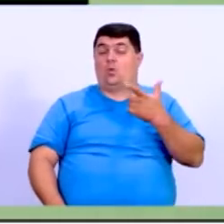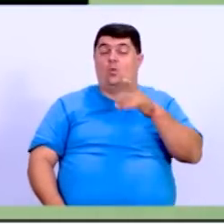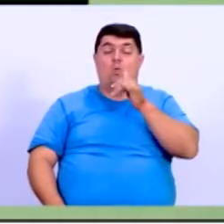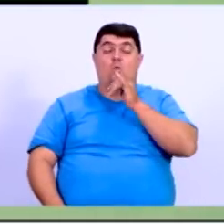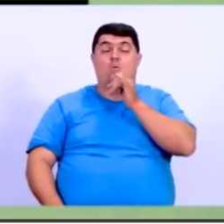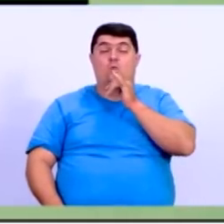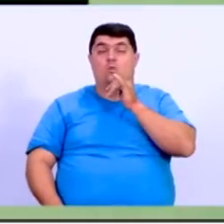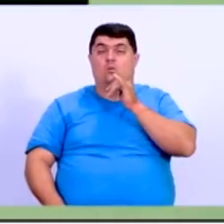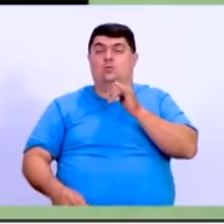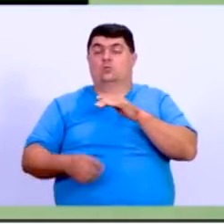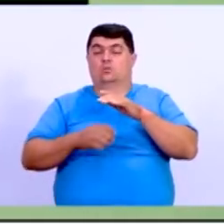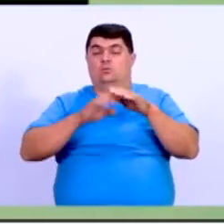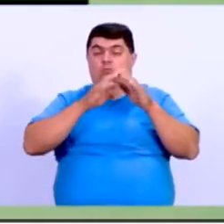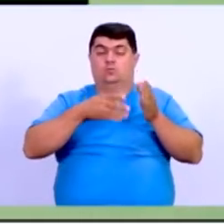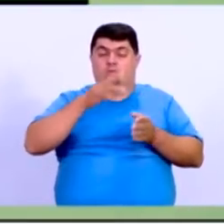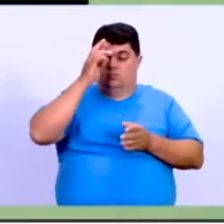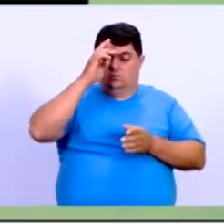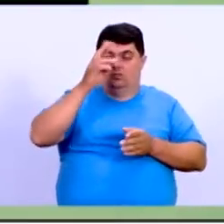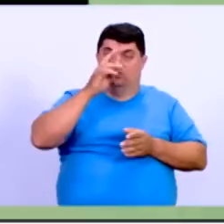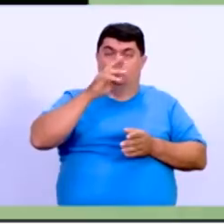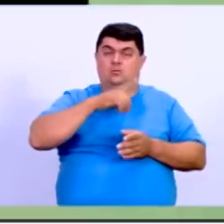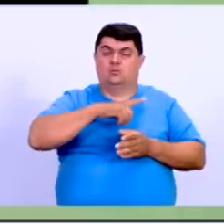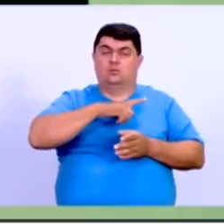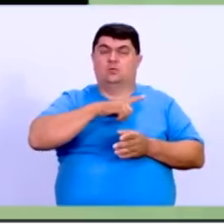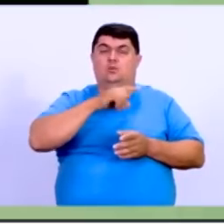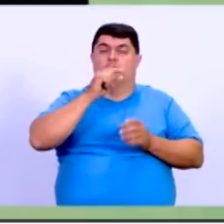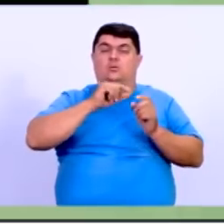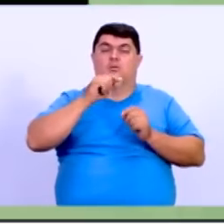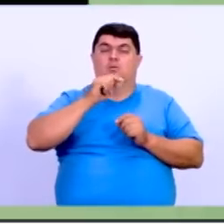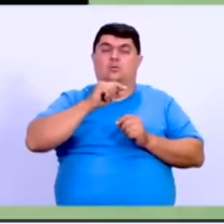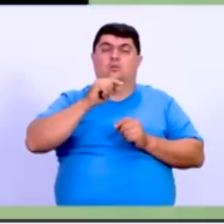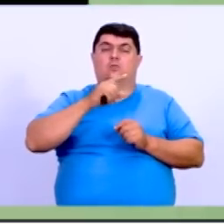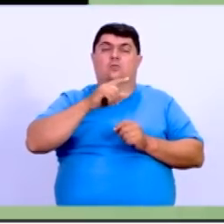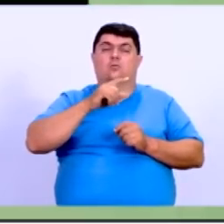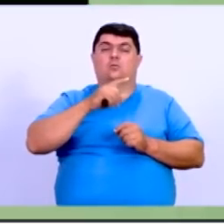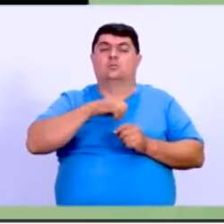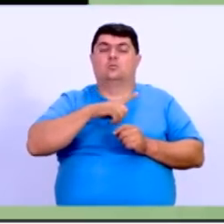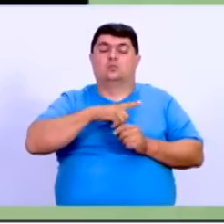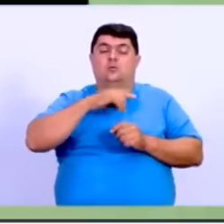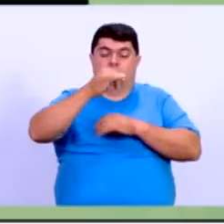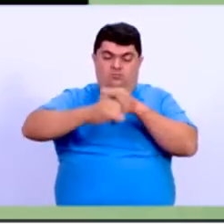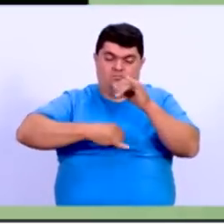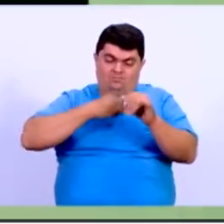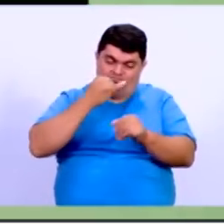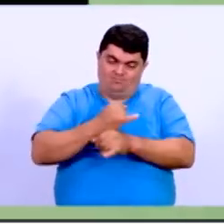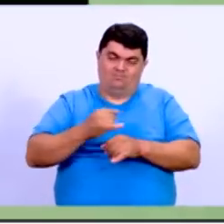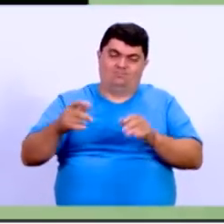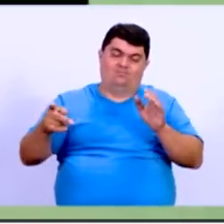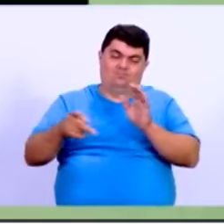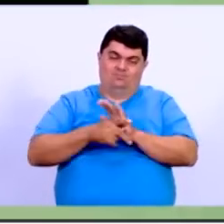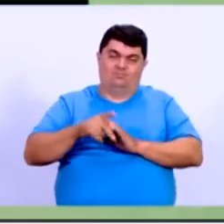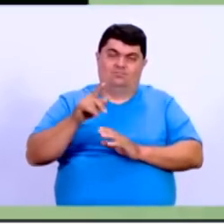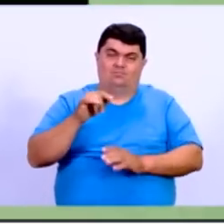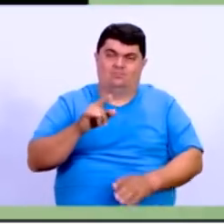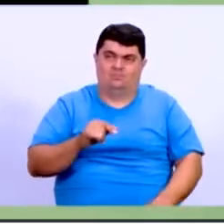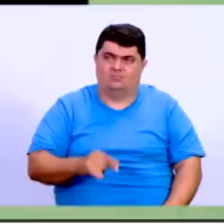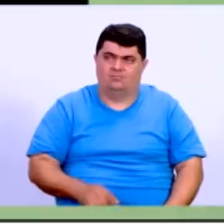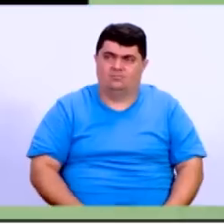esse aqui? Difícil, professor, ver esse planetinha aí. O que é isso, professor? Servidor de internet, né? Olha aí, ó.